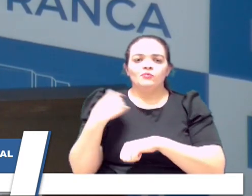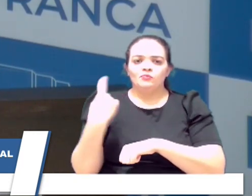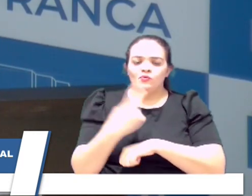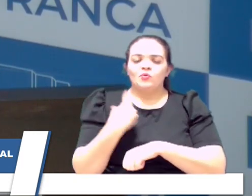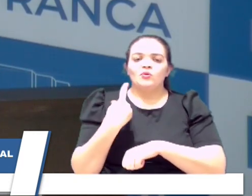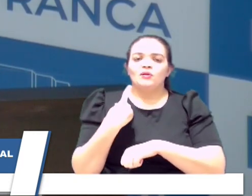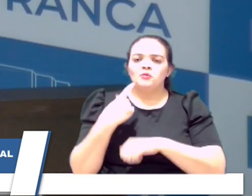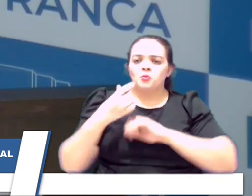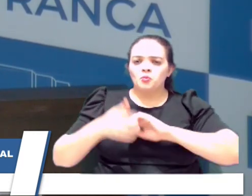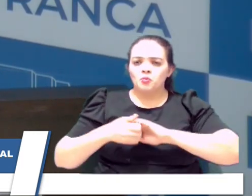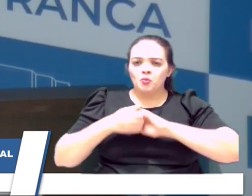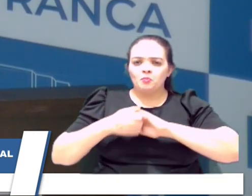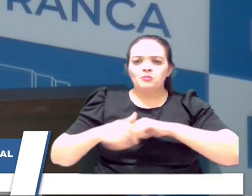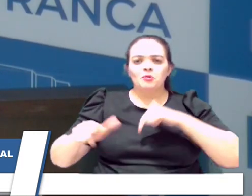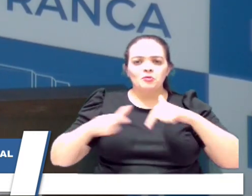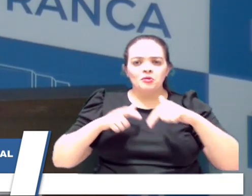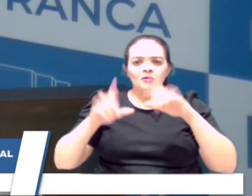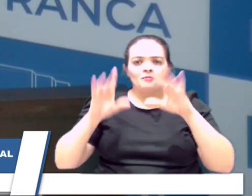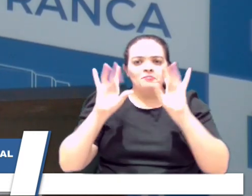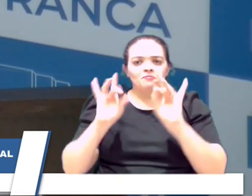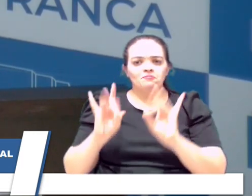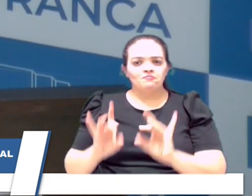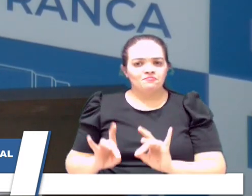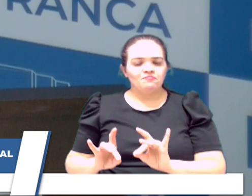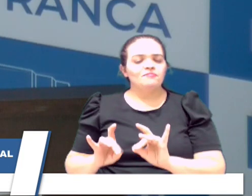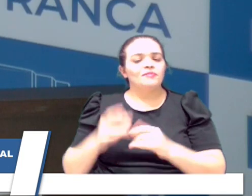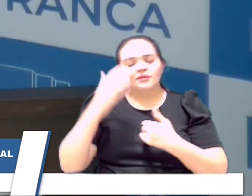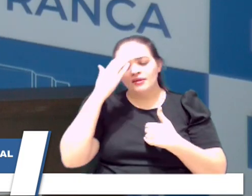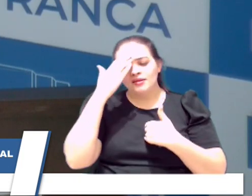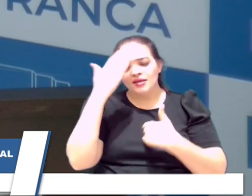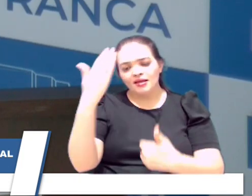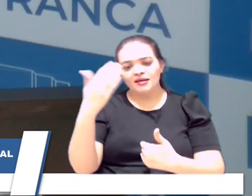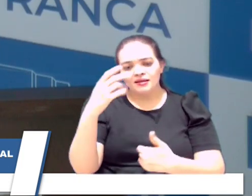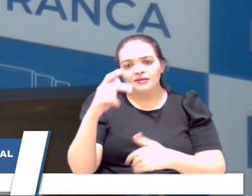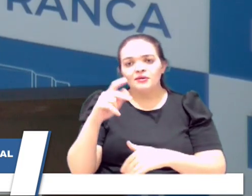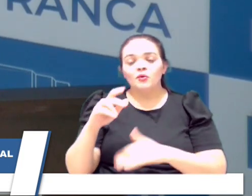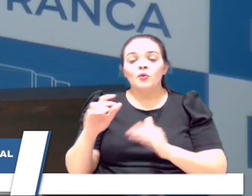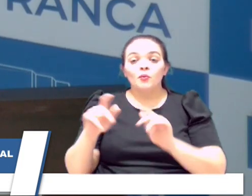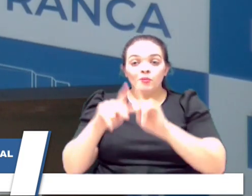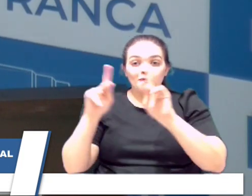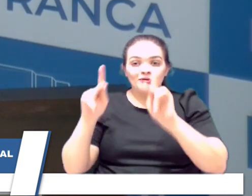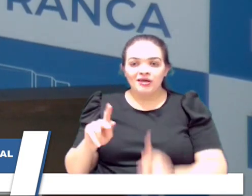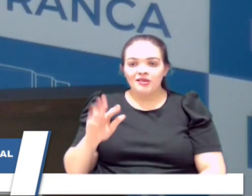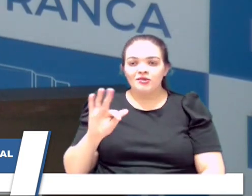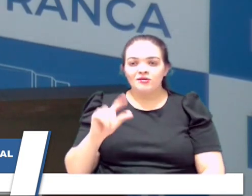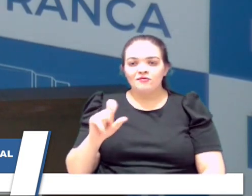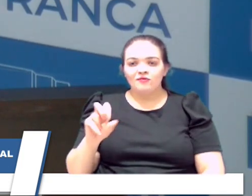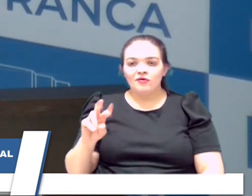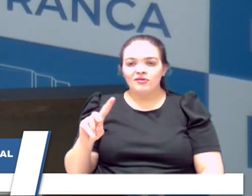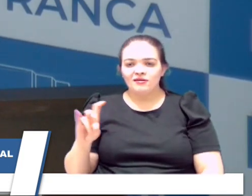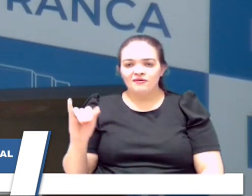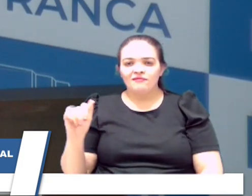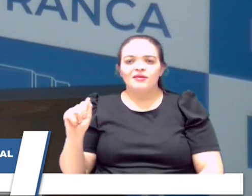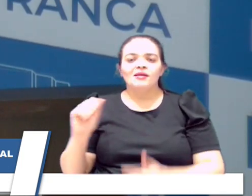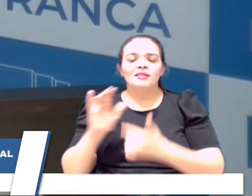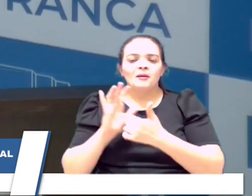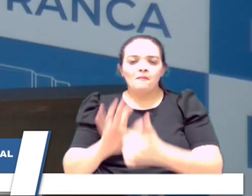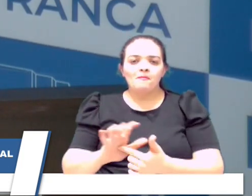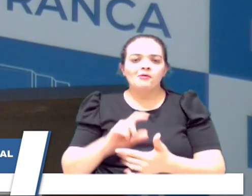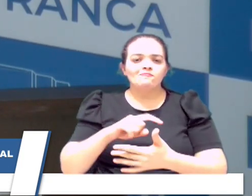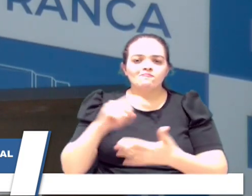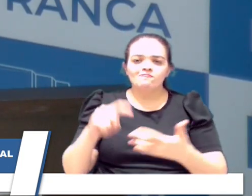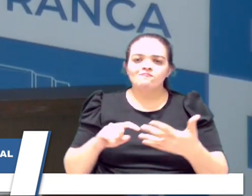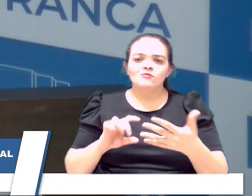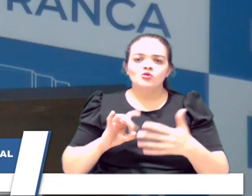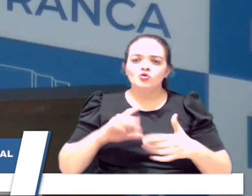saudar esse trabalho muito especial, para agradecer o pessoal da Flor da Vida que está aqui, para também mostrar que tem coisas que só essa